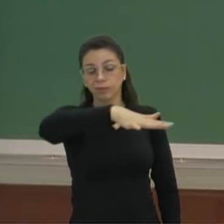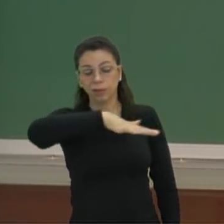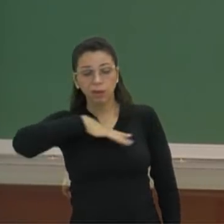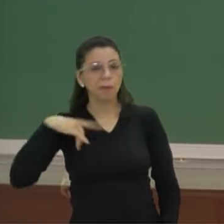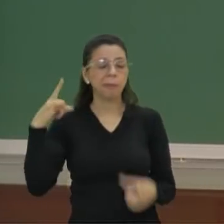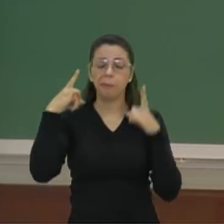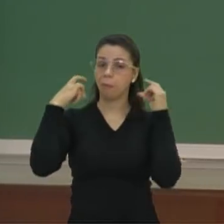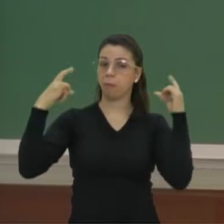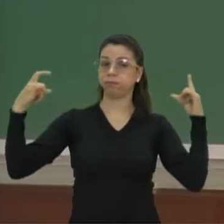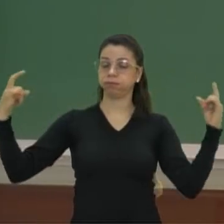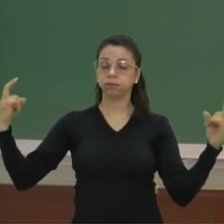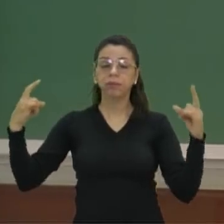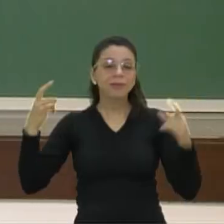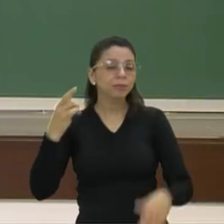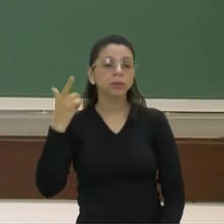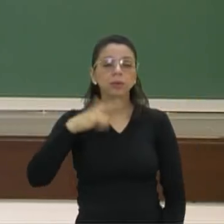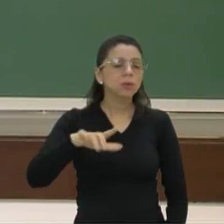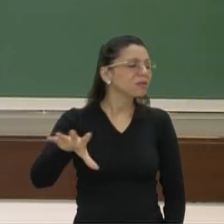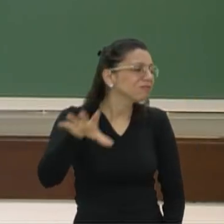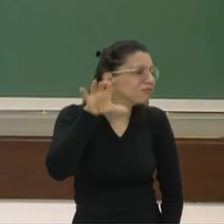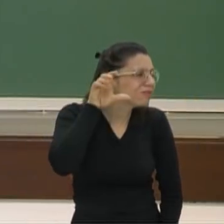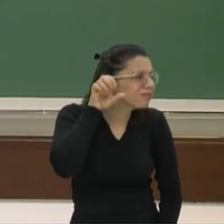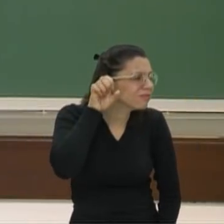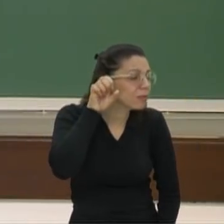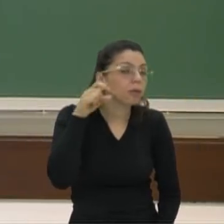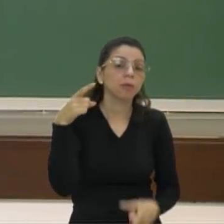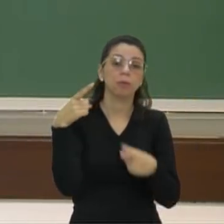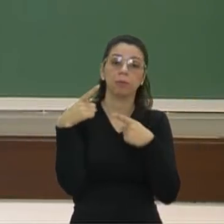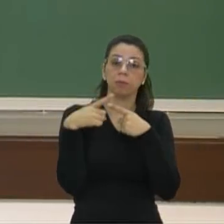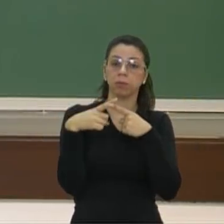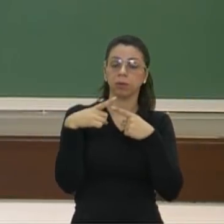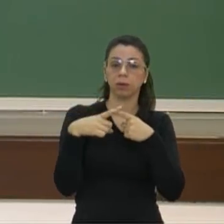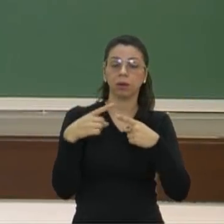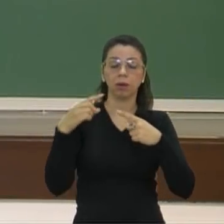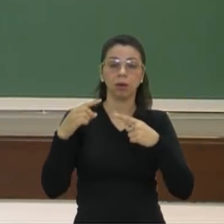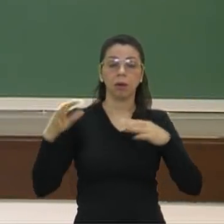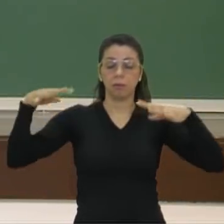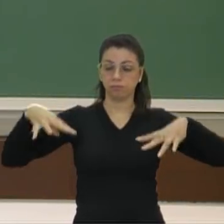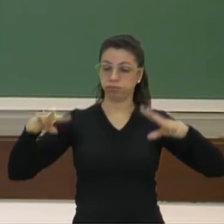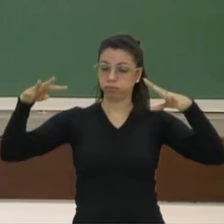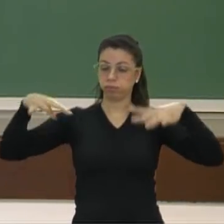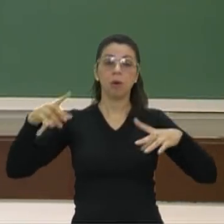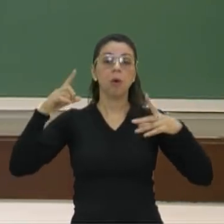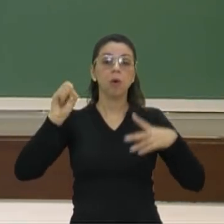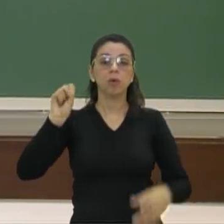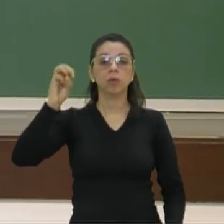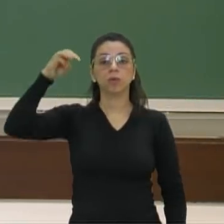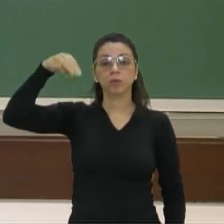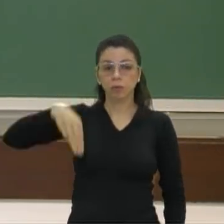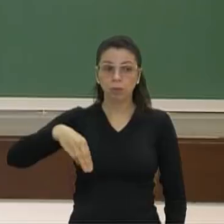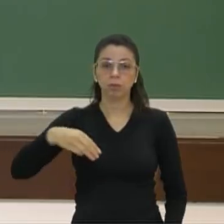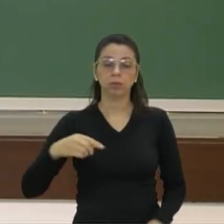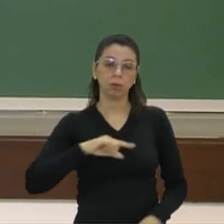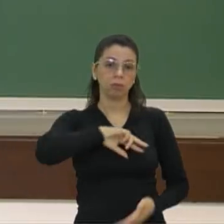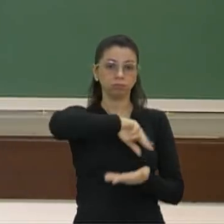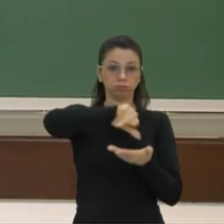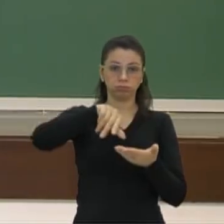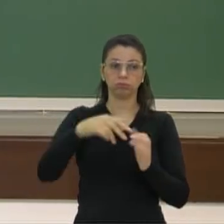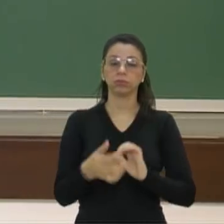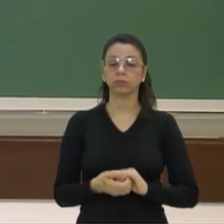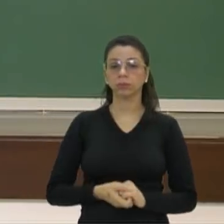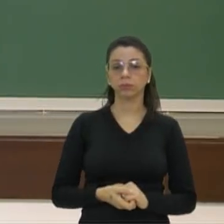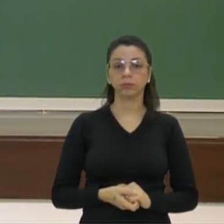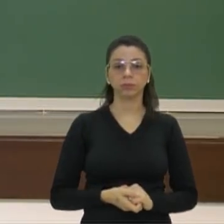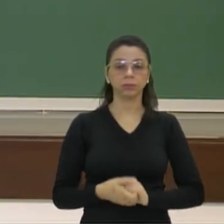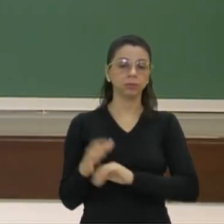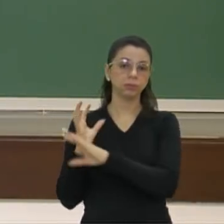ruidoso e nós não conseguimos captar, porque são muitas ondas sonoras. Então, vamos relembrar um